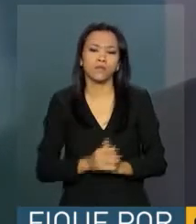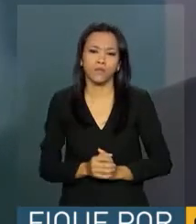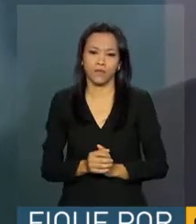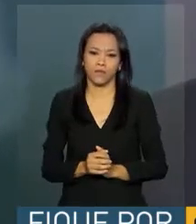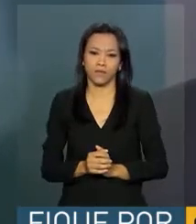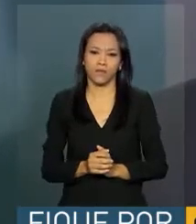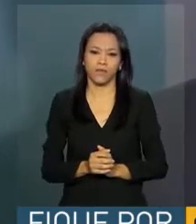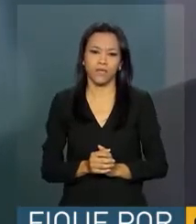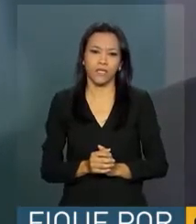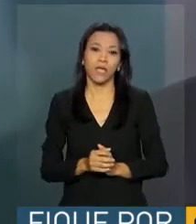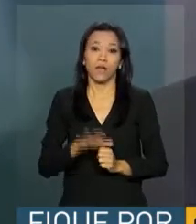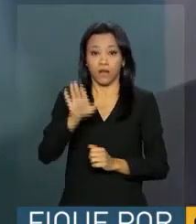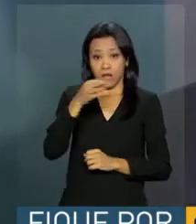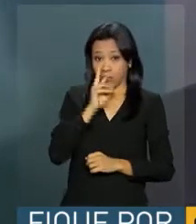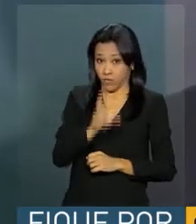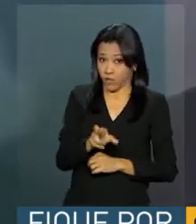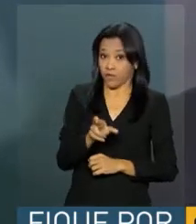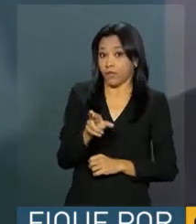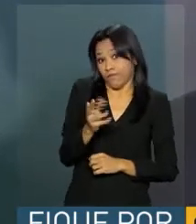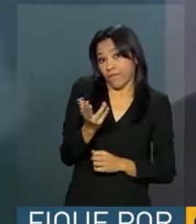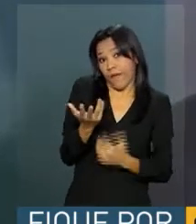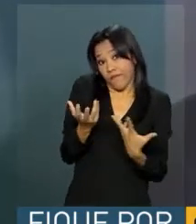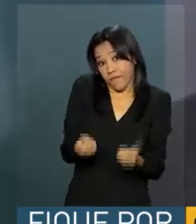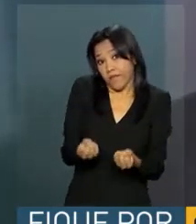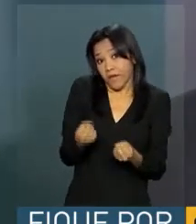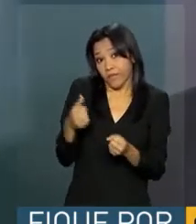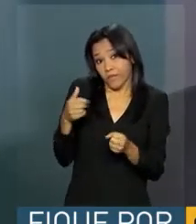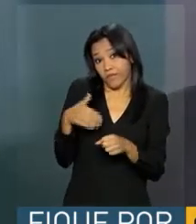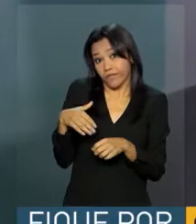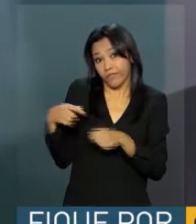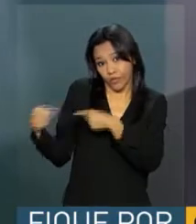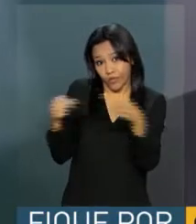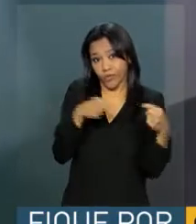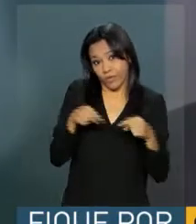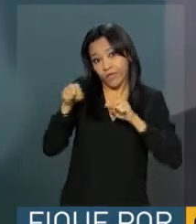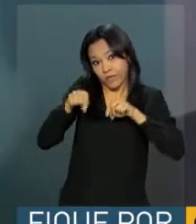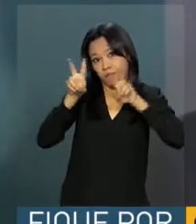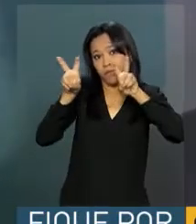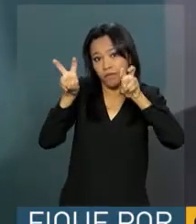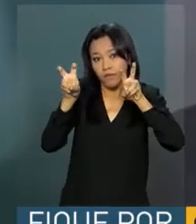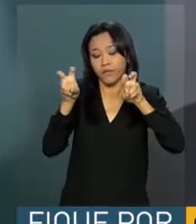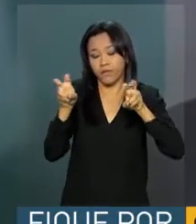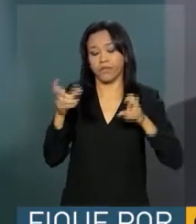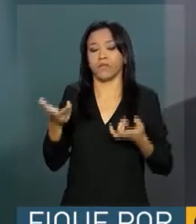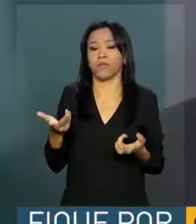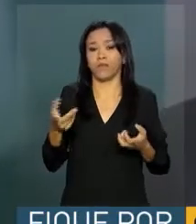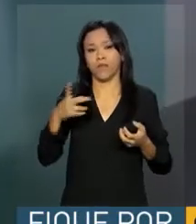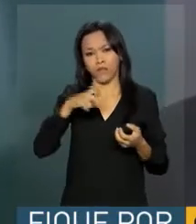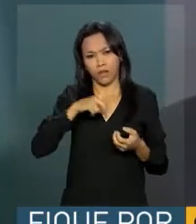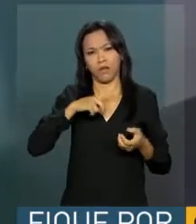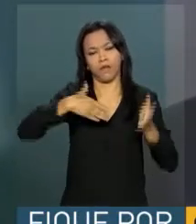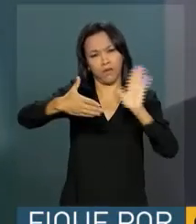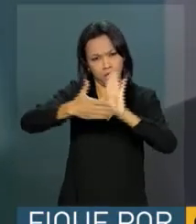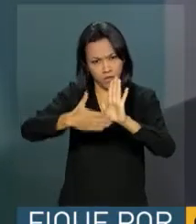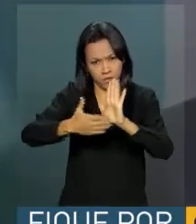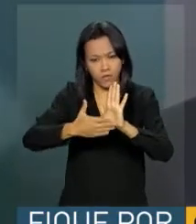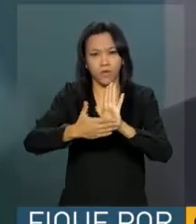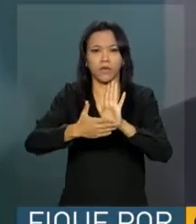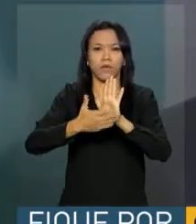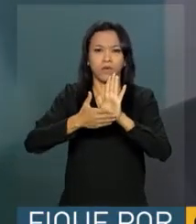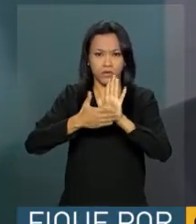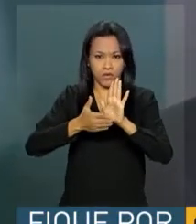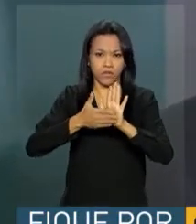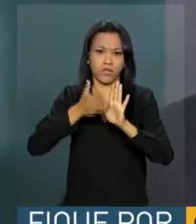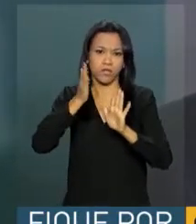sua opinião sobre isso. Olha, vamos também discutir esse assunto. Quer dizer, existe uma proposta, né, feita,